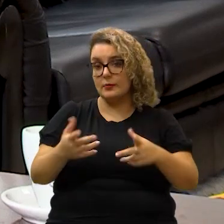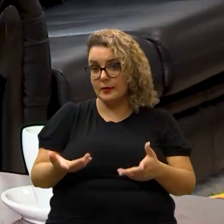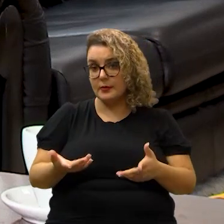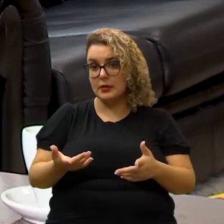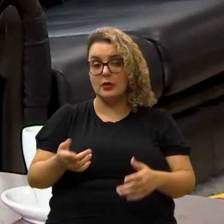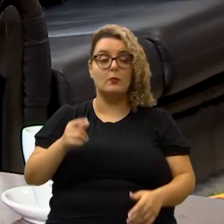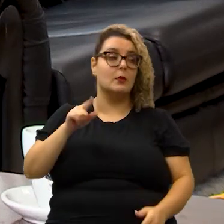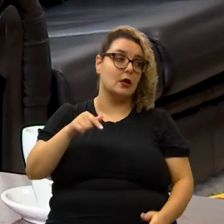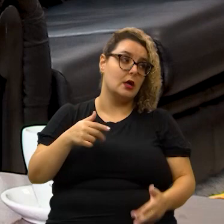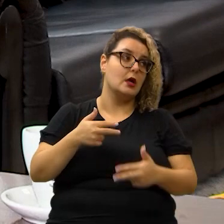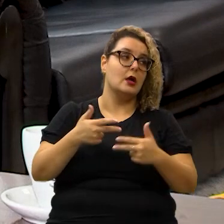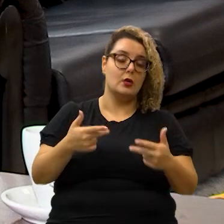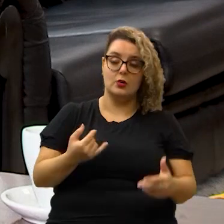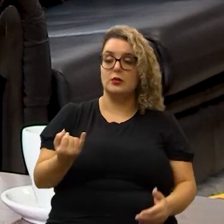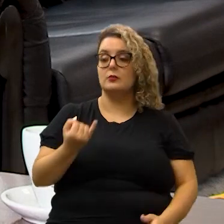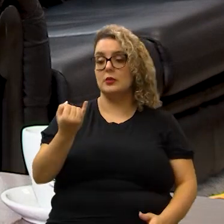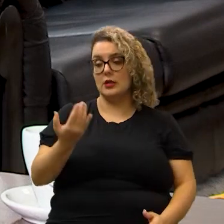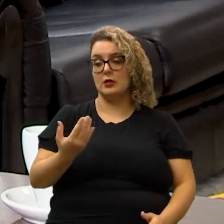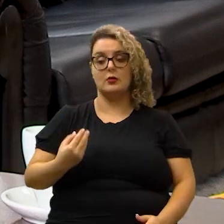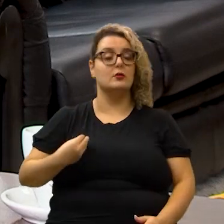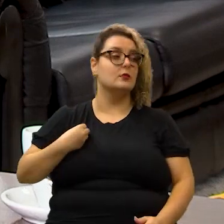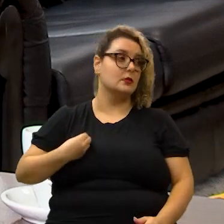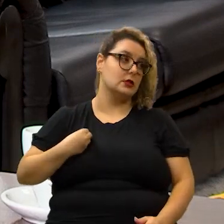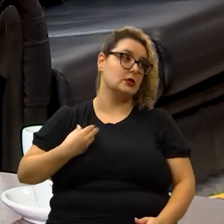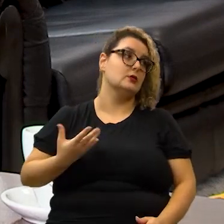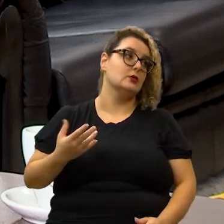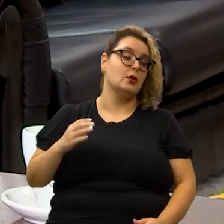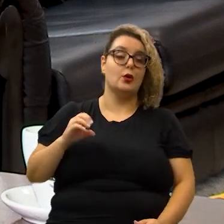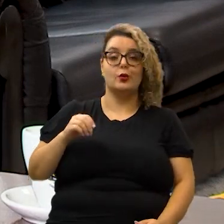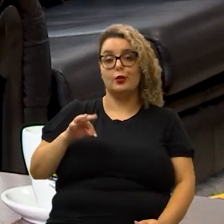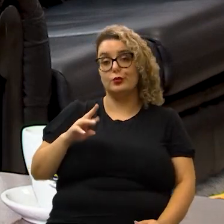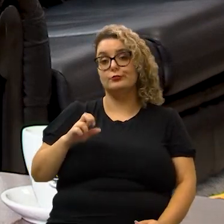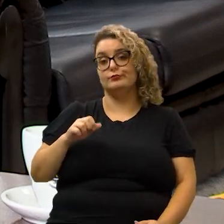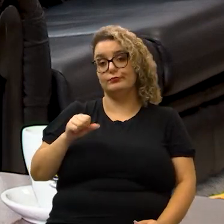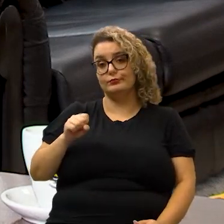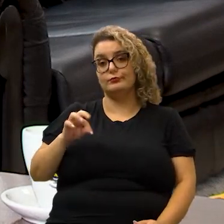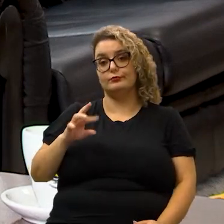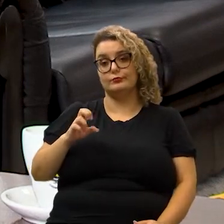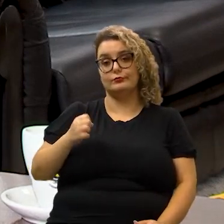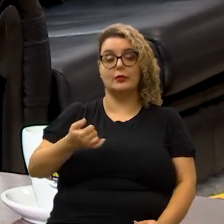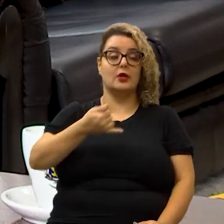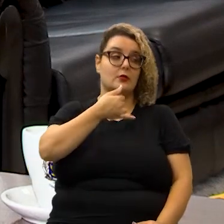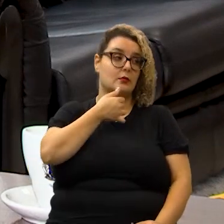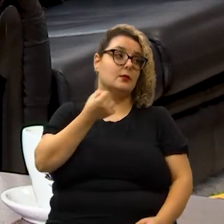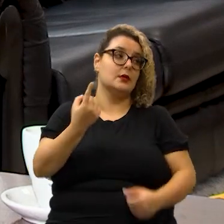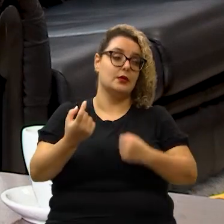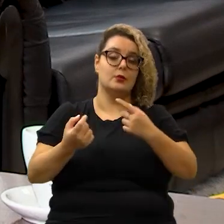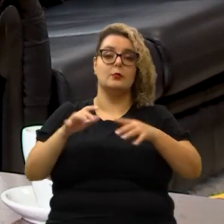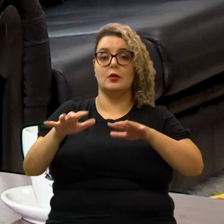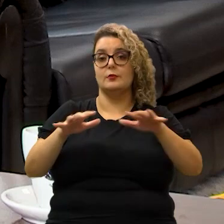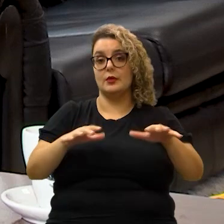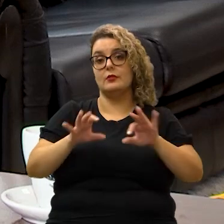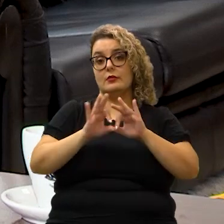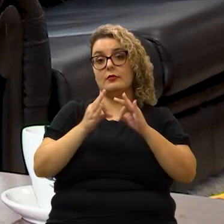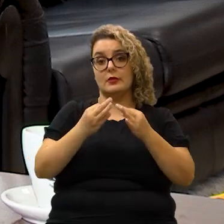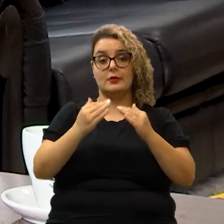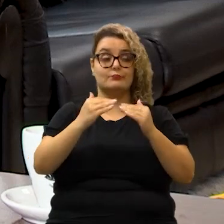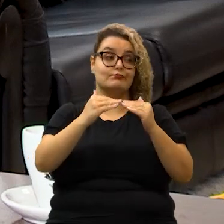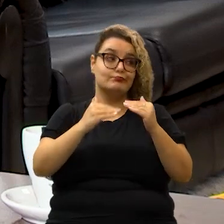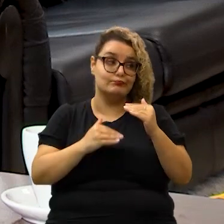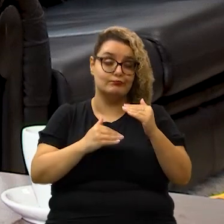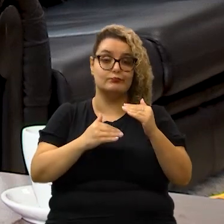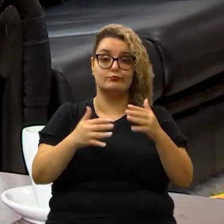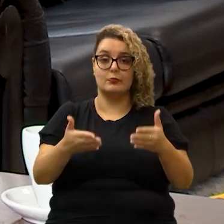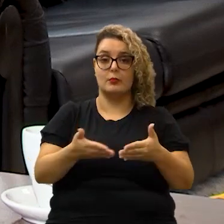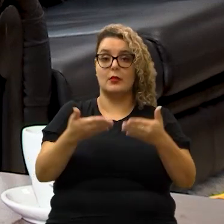algo necessário. Vivemos ainda contrastes, né? Infelizmente, em algumas regiões nós temos famílias vivendo abaixo da linha da